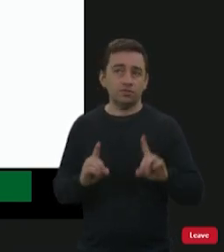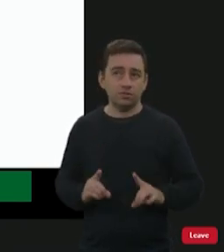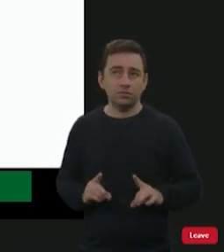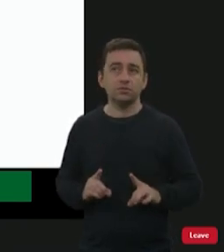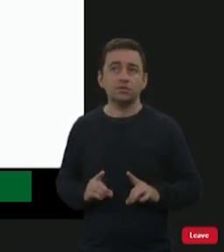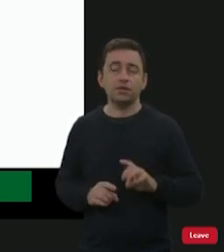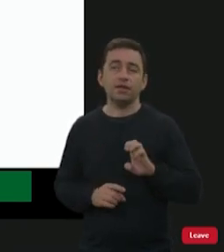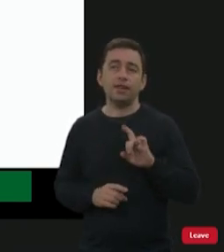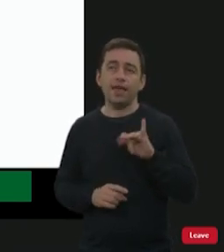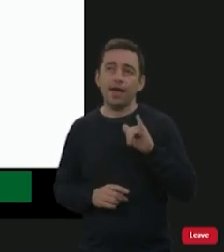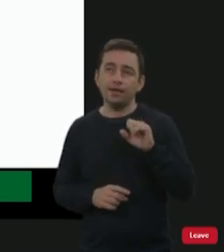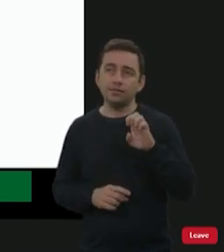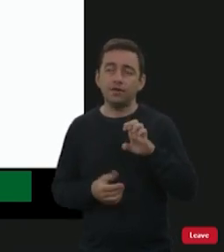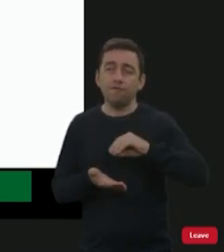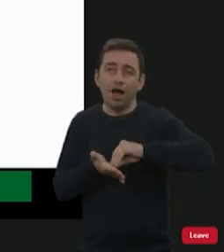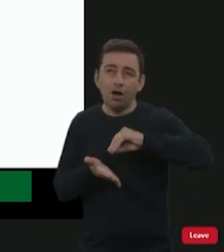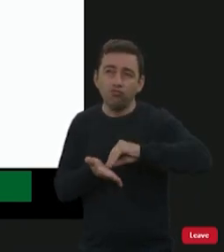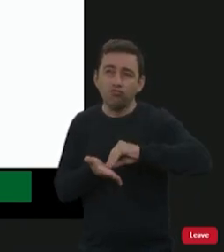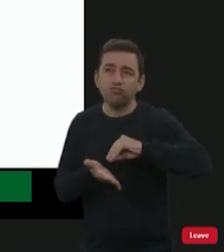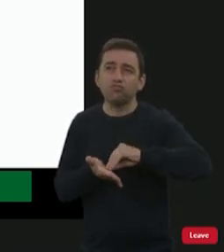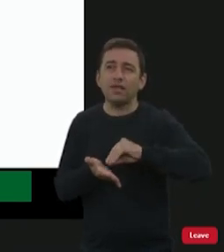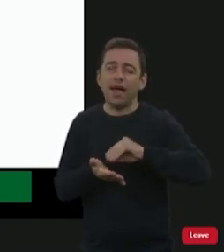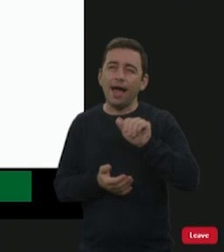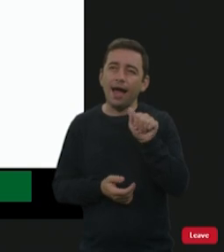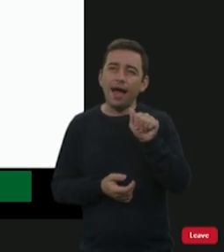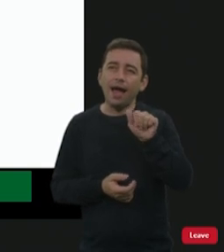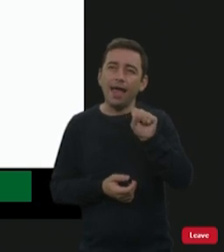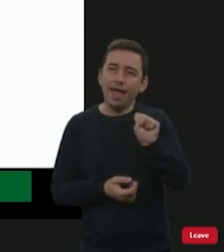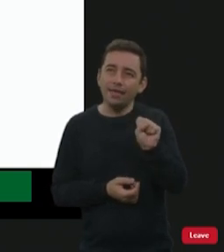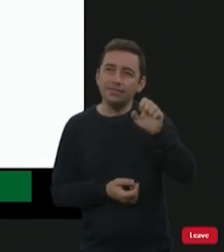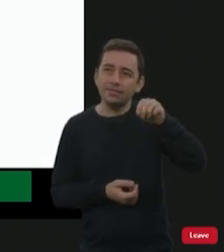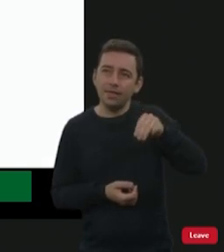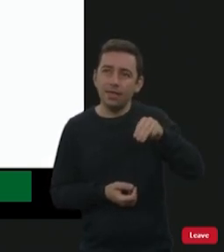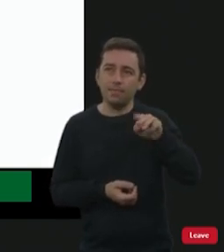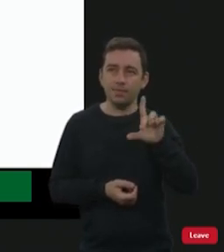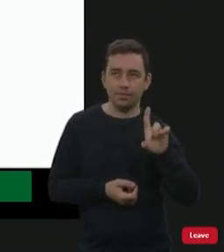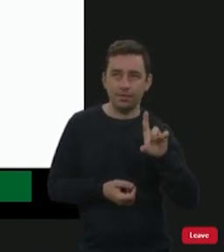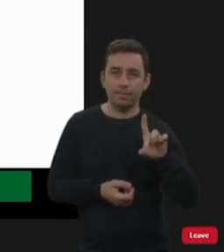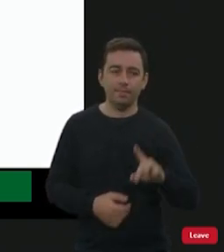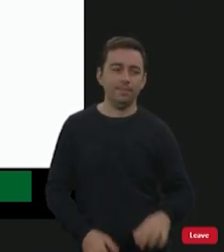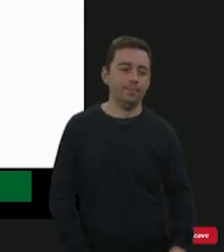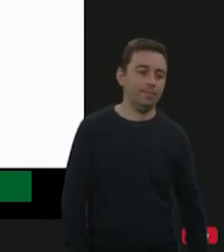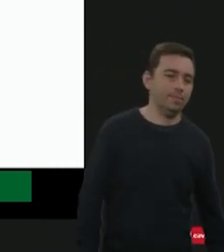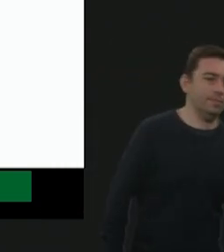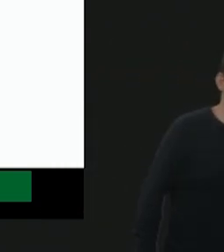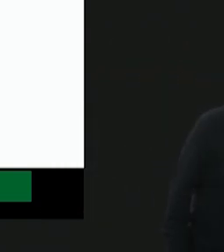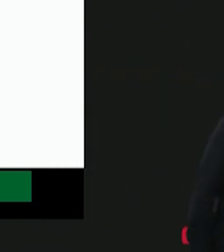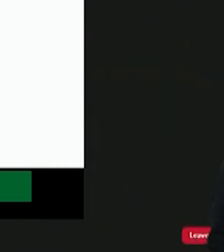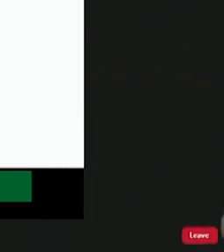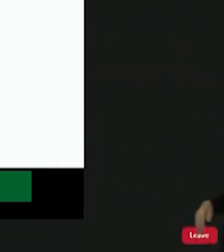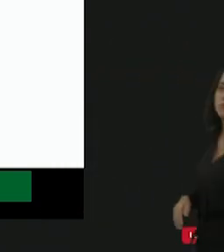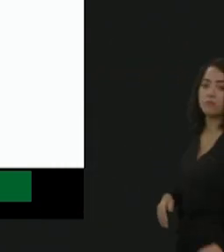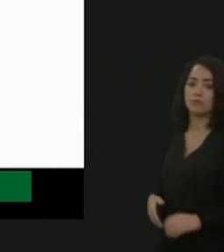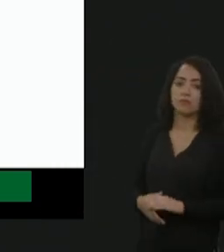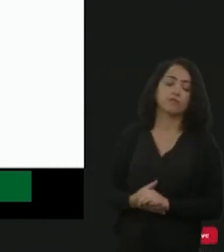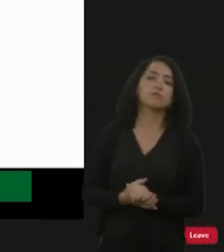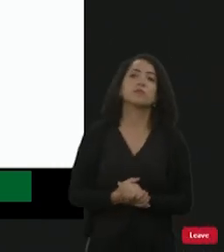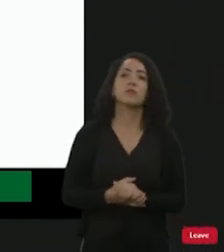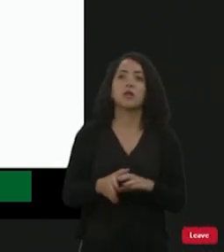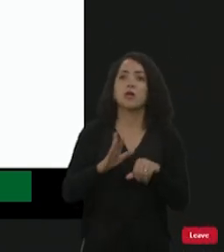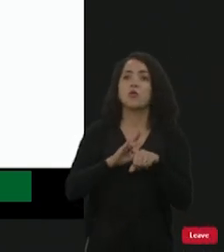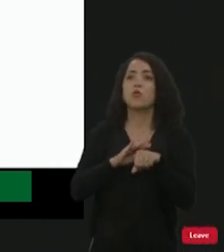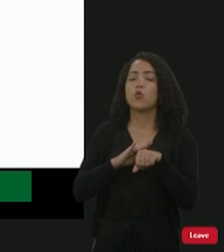esfingomielinase ácida, é conhecida como ASMD, que é em inglês, né, ela, na verdade, é uma doença em que ocorre um